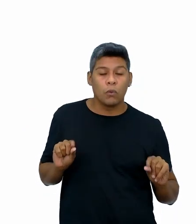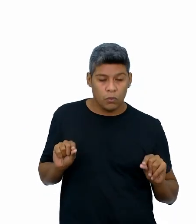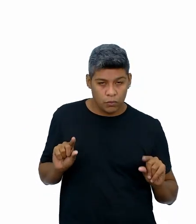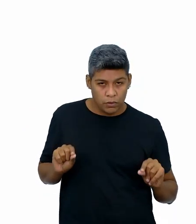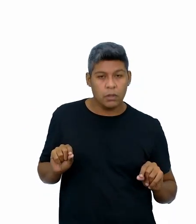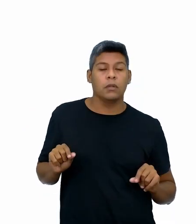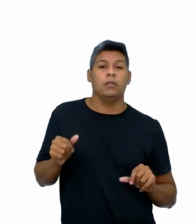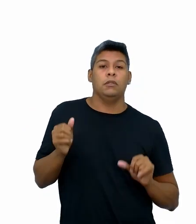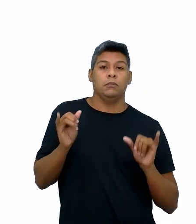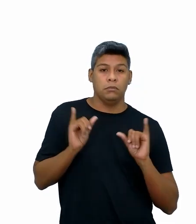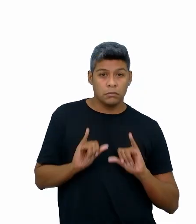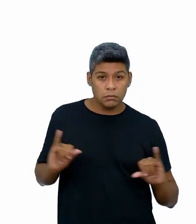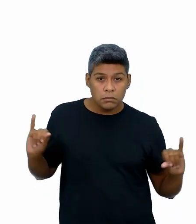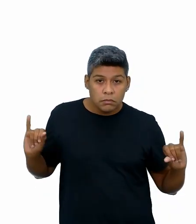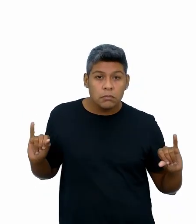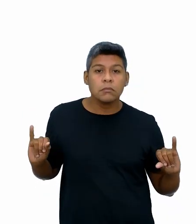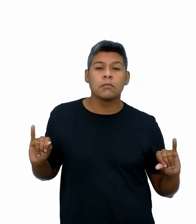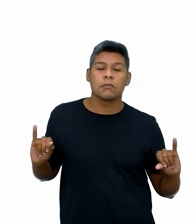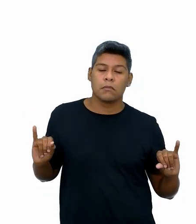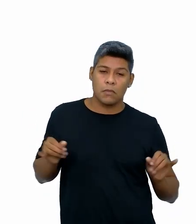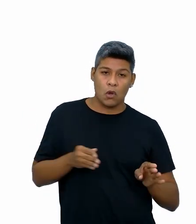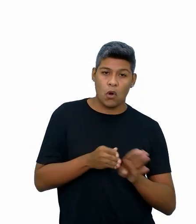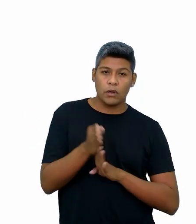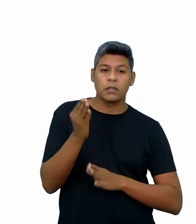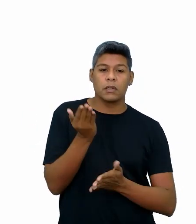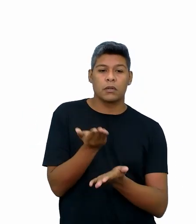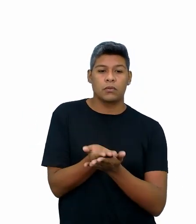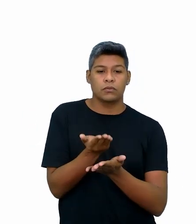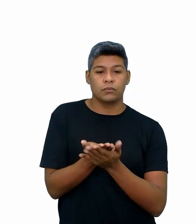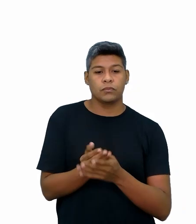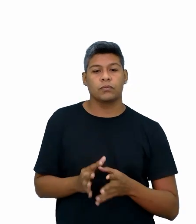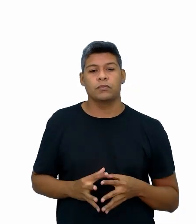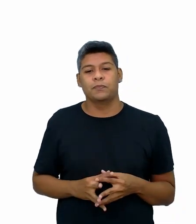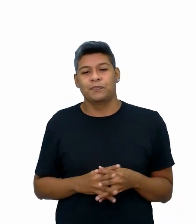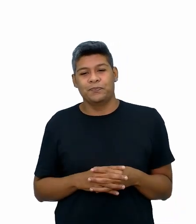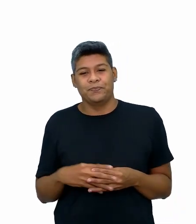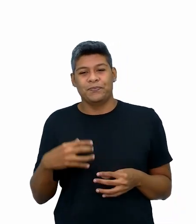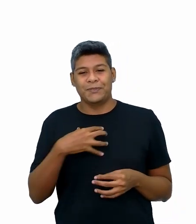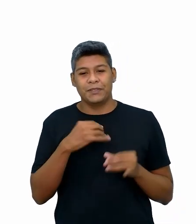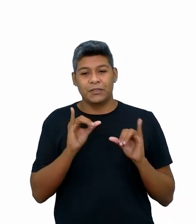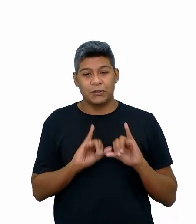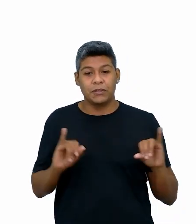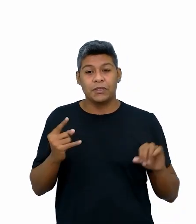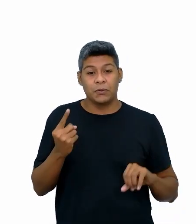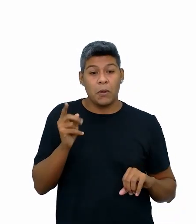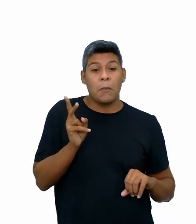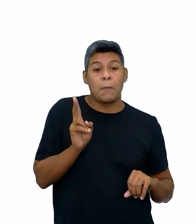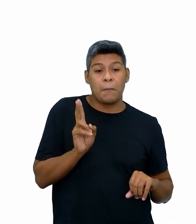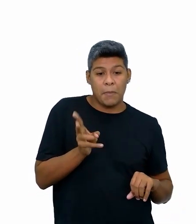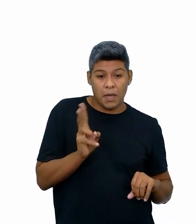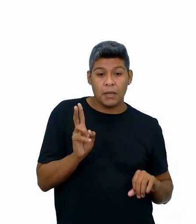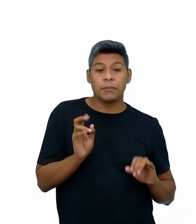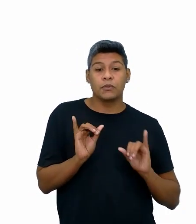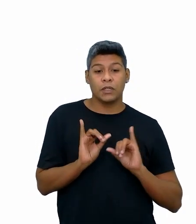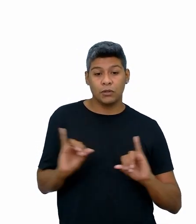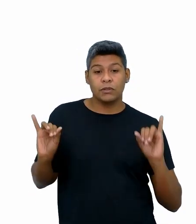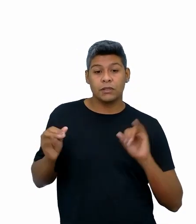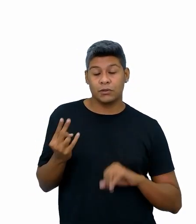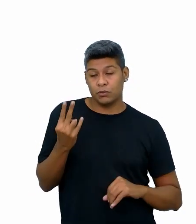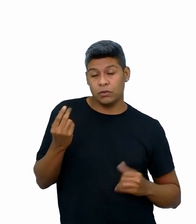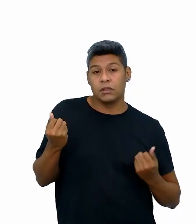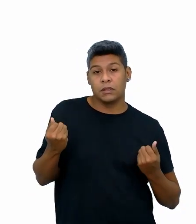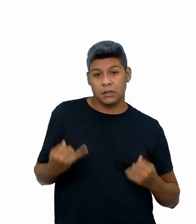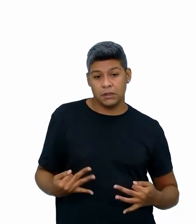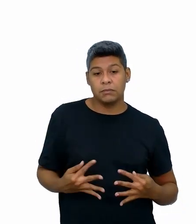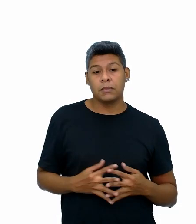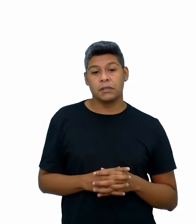alternativas para orientar o nosso estudante. O contexto de publicação da notícia 1 é o mesmo da notícia 2?